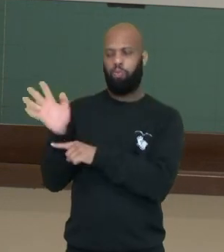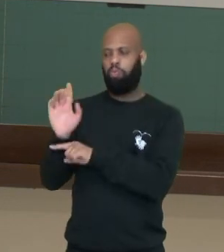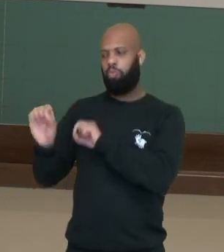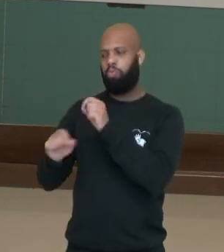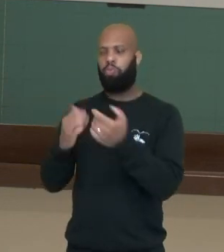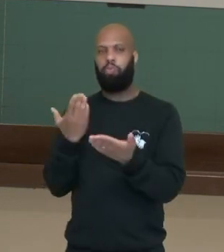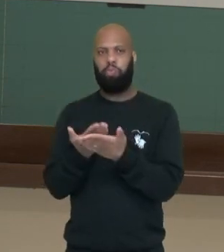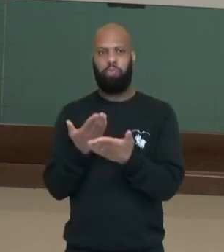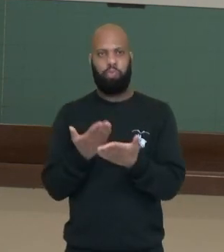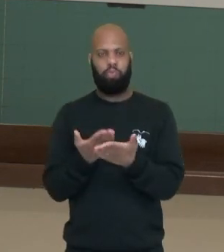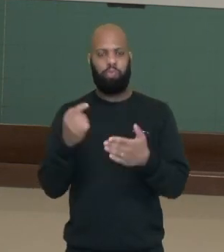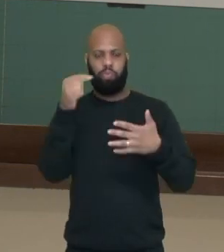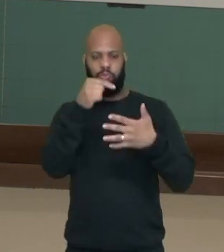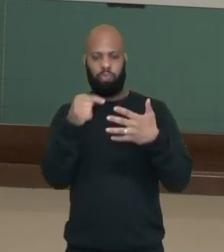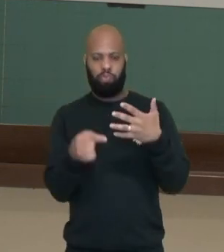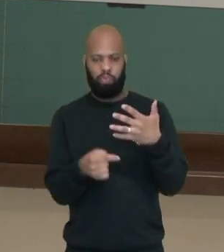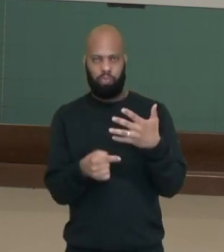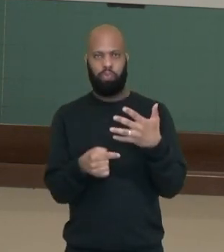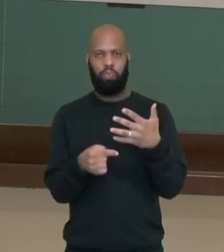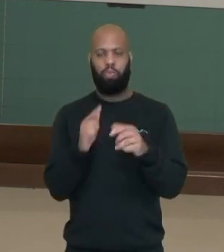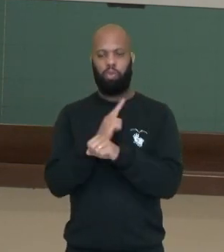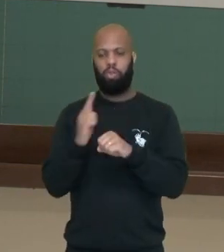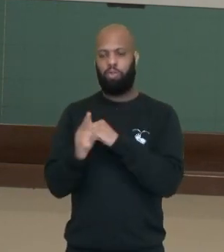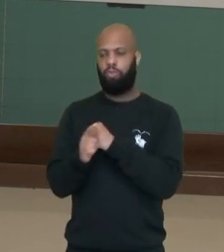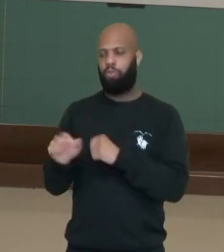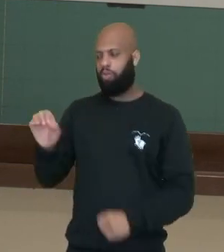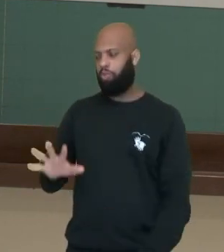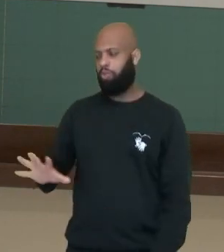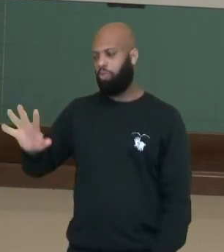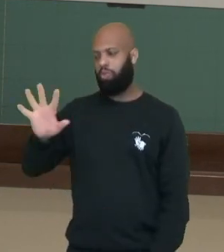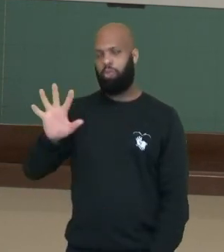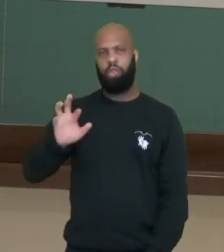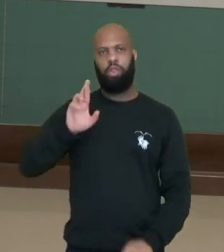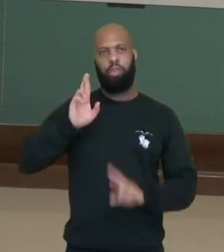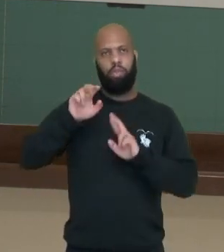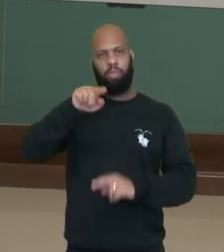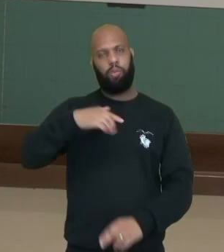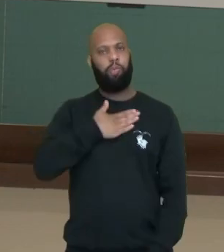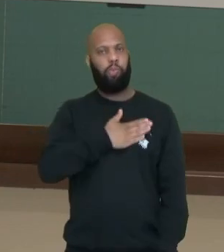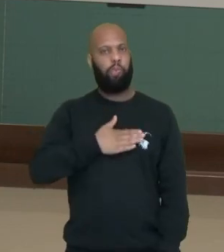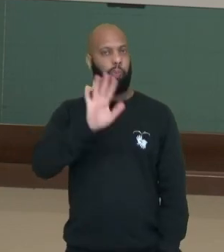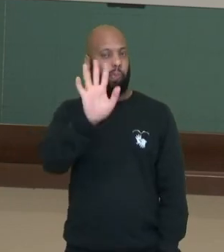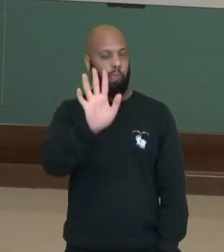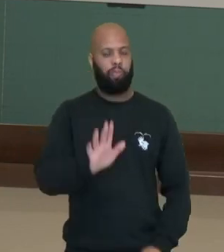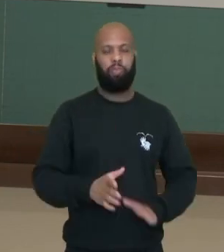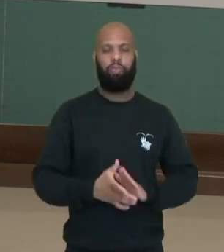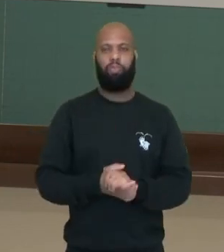falamos sobre alguns aspectos físicos. Eu espero que vocês tenham gostado e até breve.